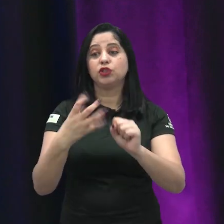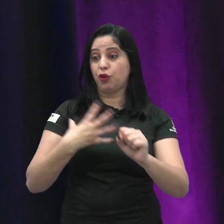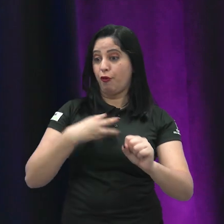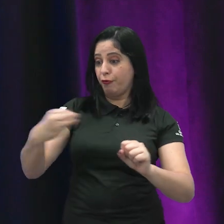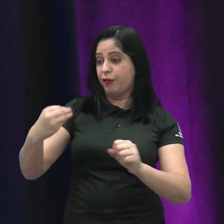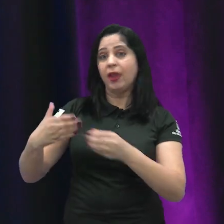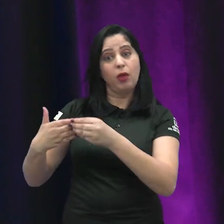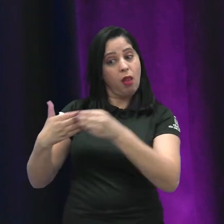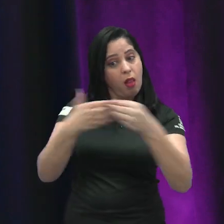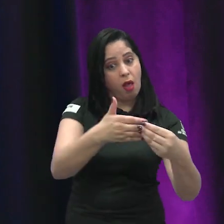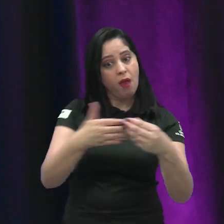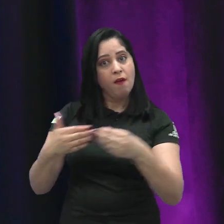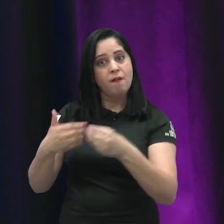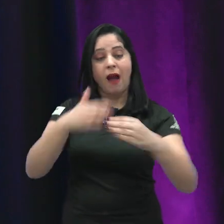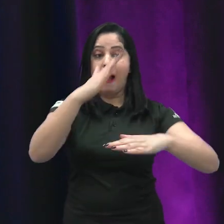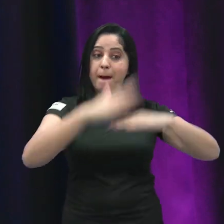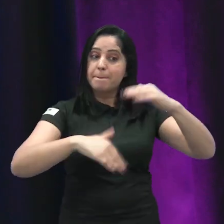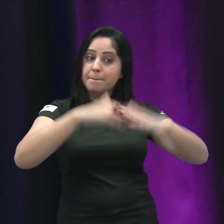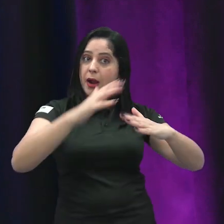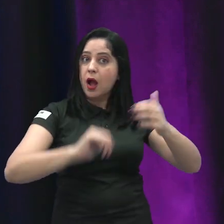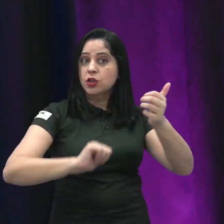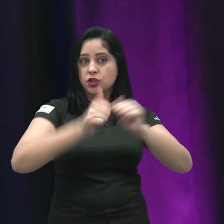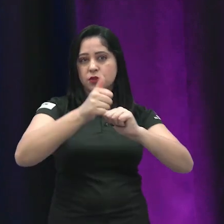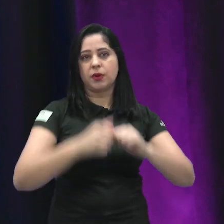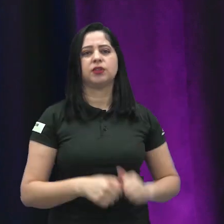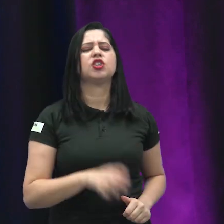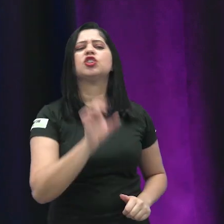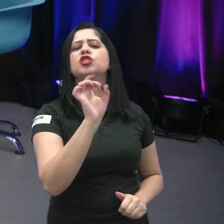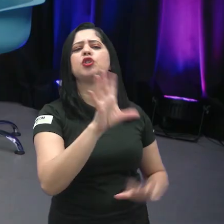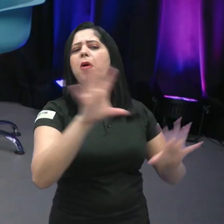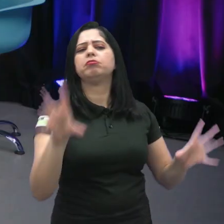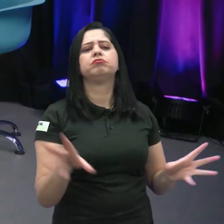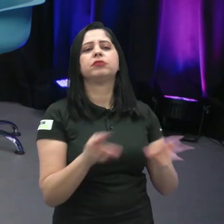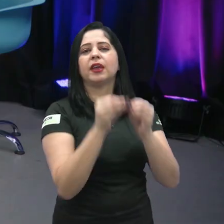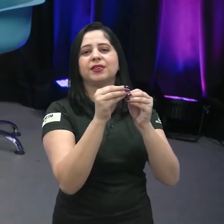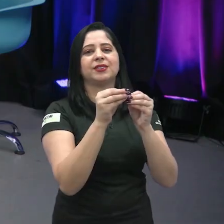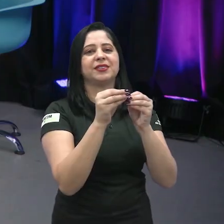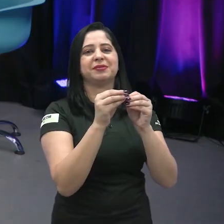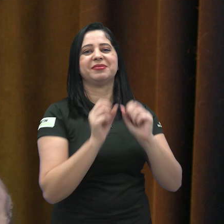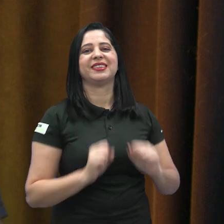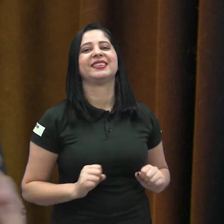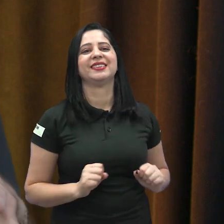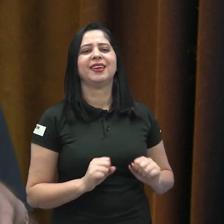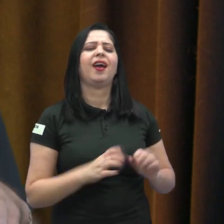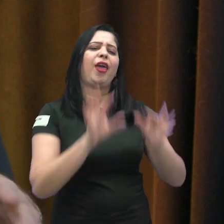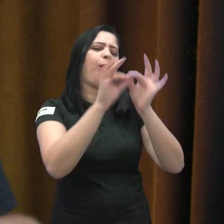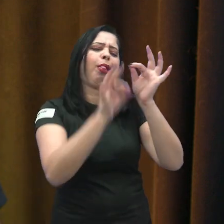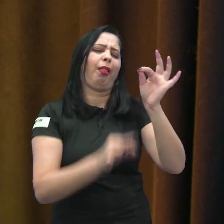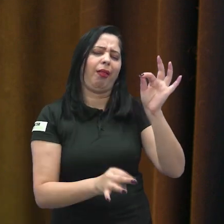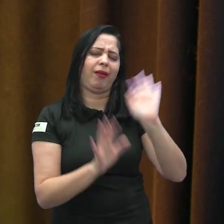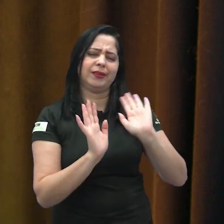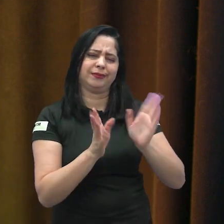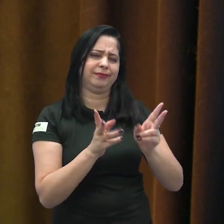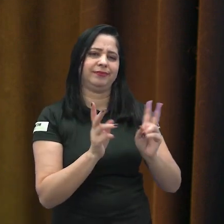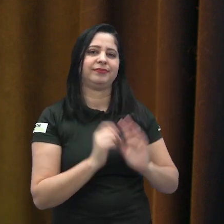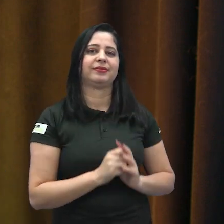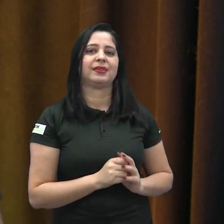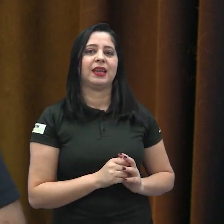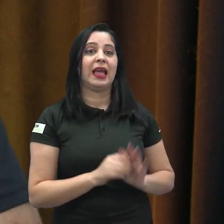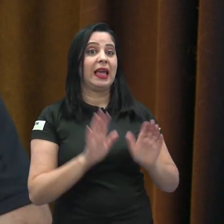inspirar e estimular as crianças na prática, né? É isso, só para fechar, eu só falo sem parar, só para